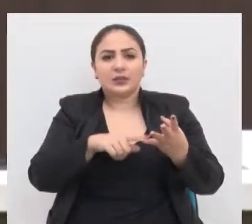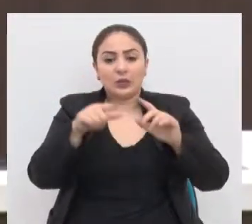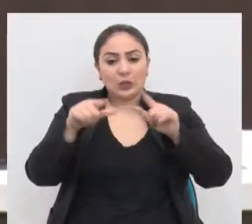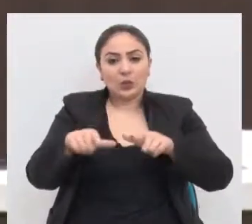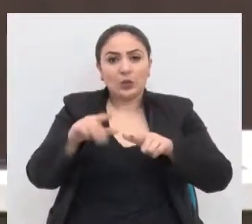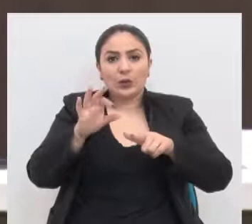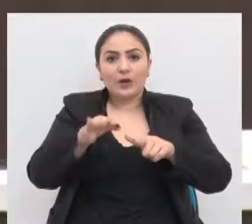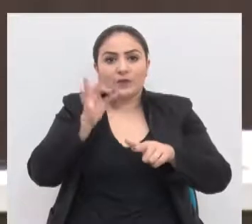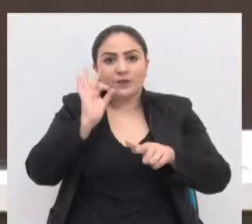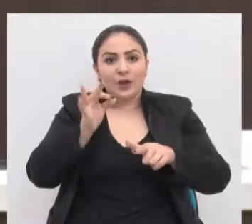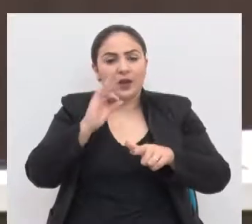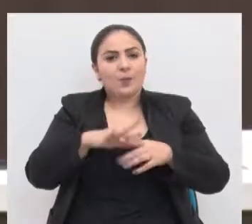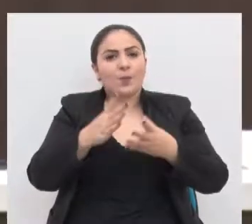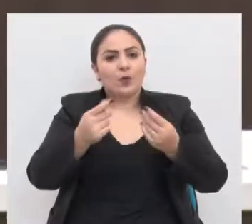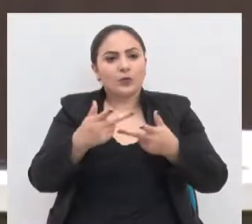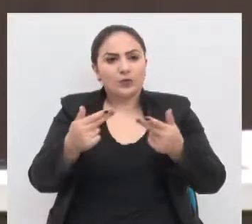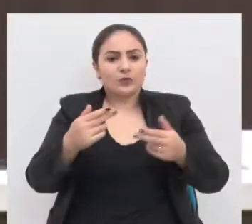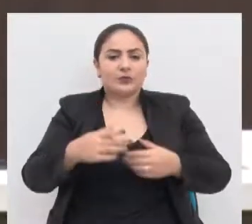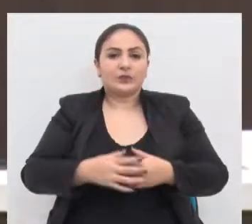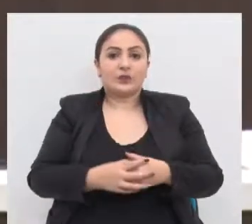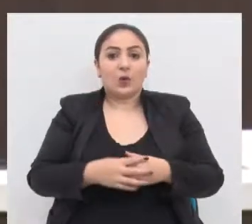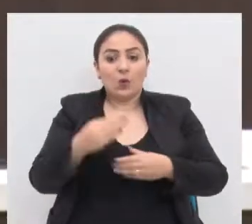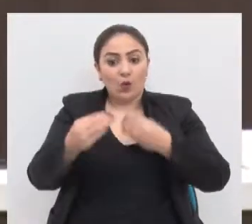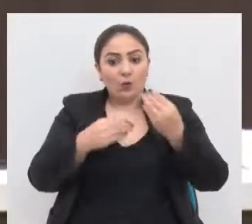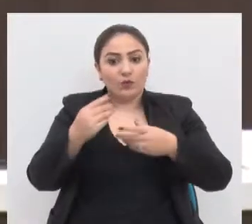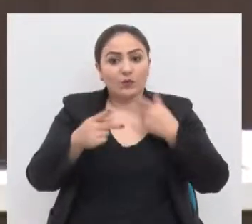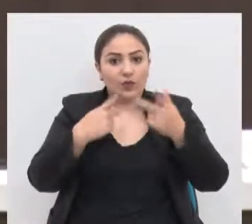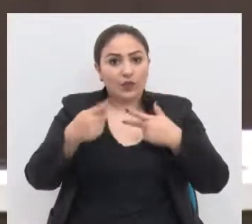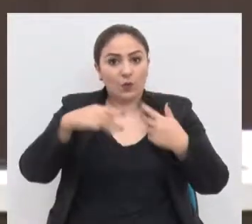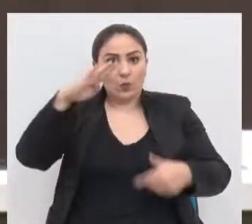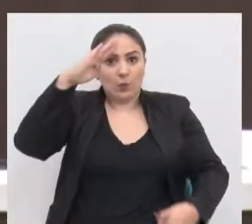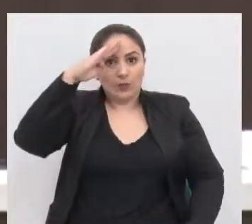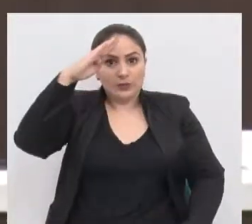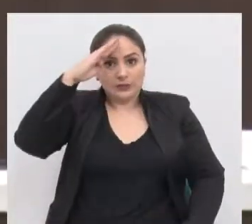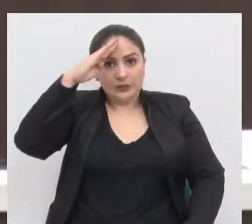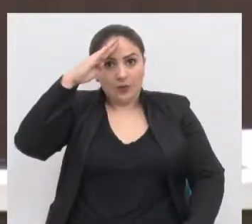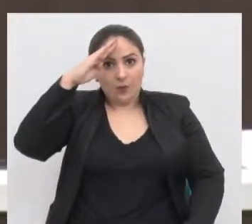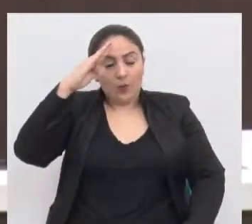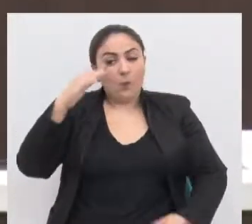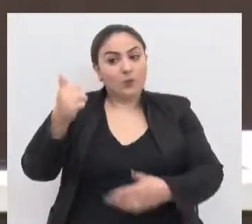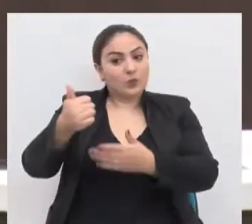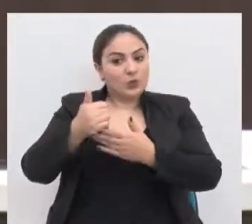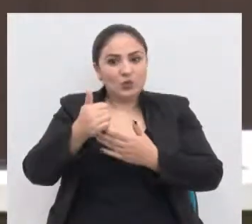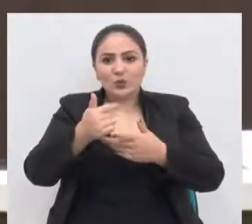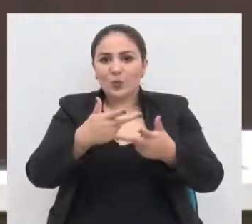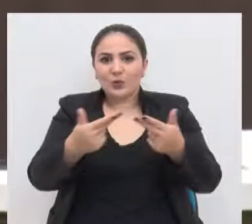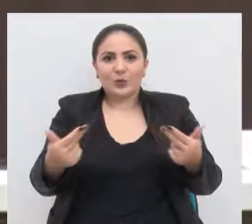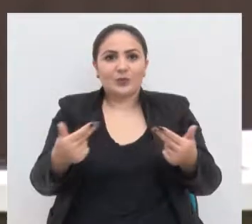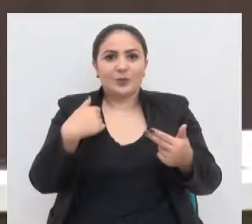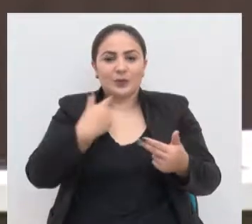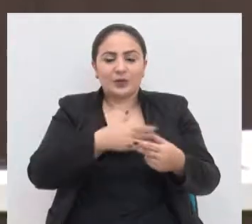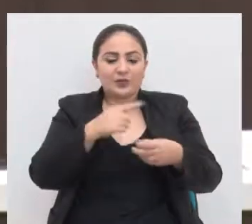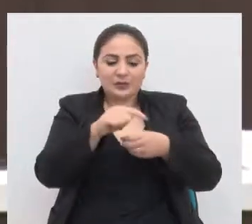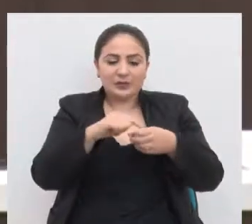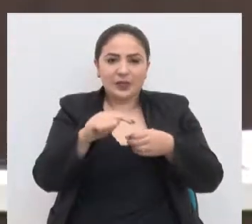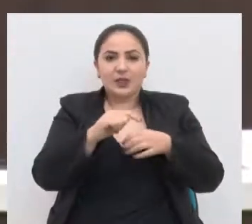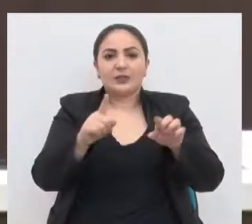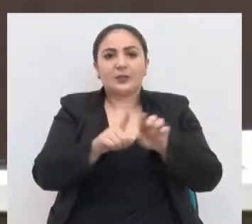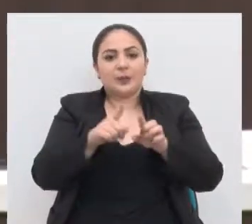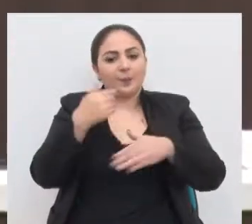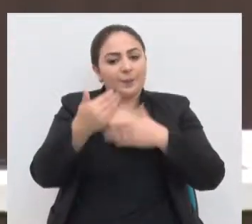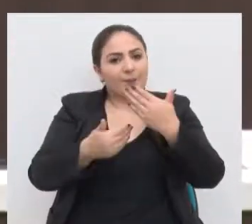Como não falar do quartel do Exército, que muito trouxe para a nossa cidade